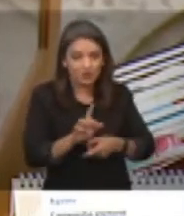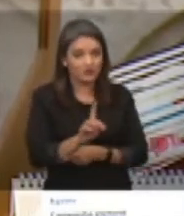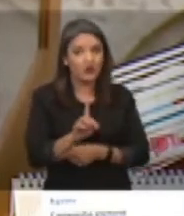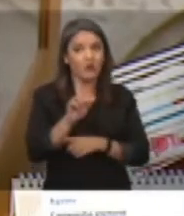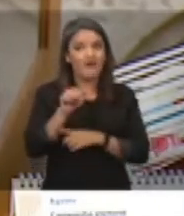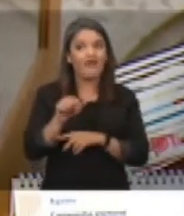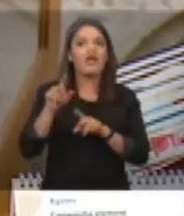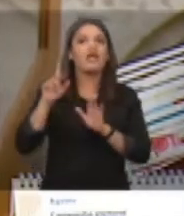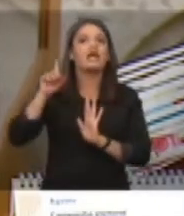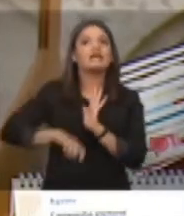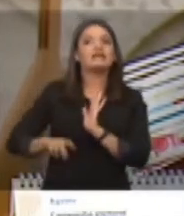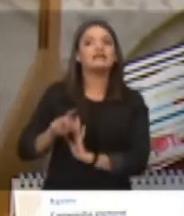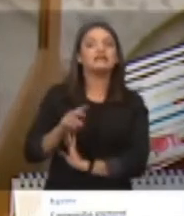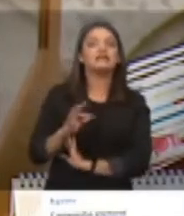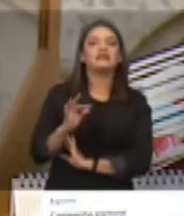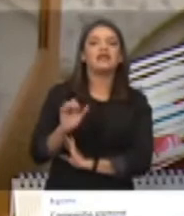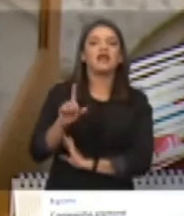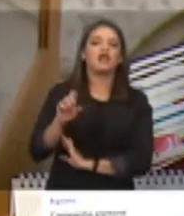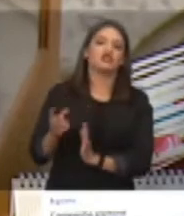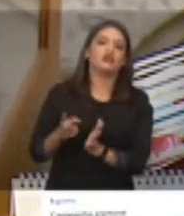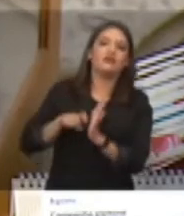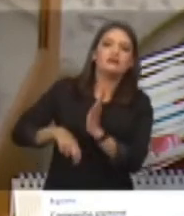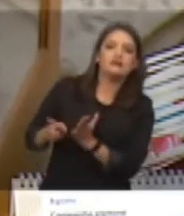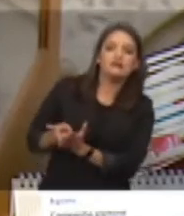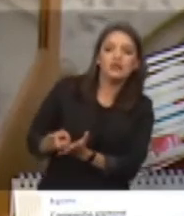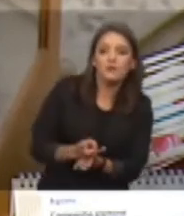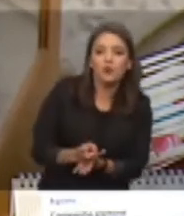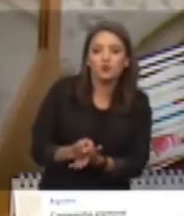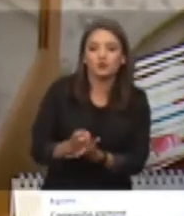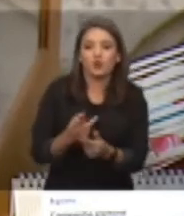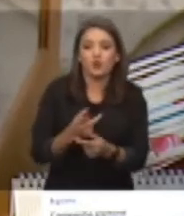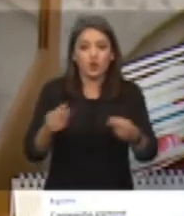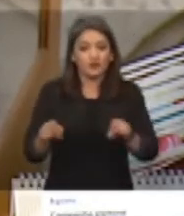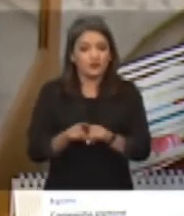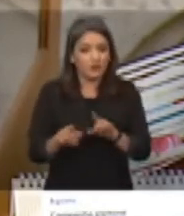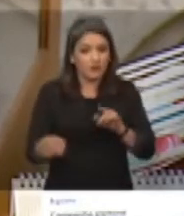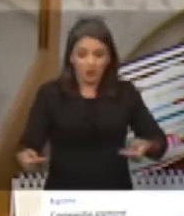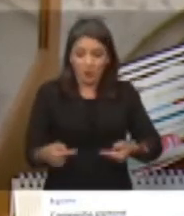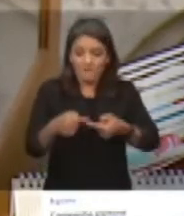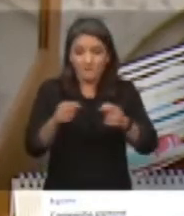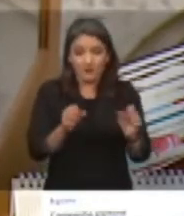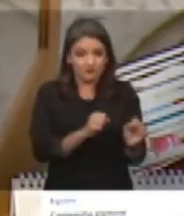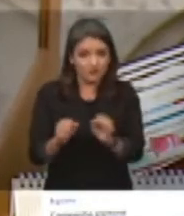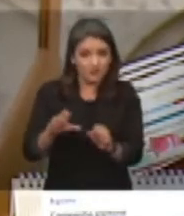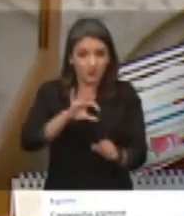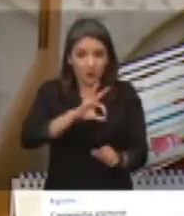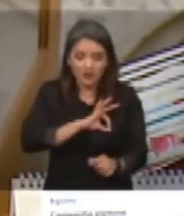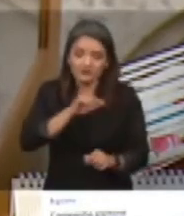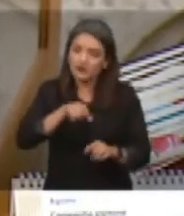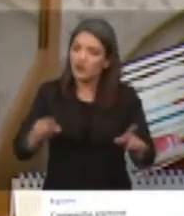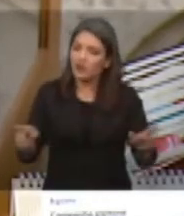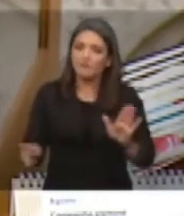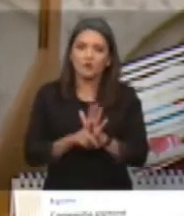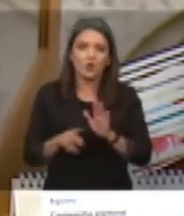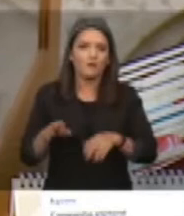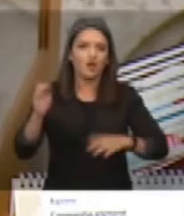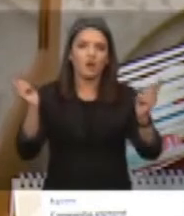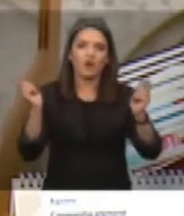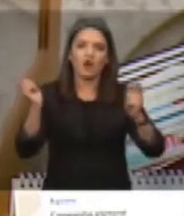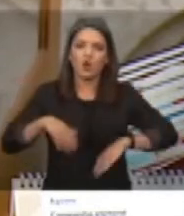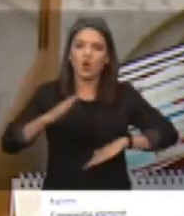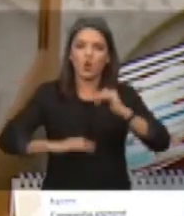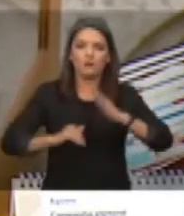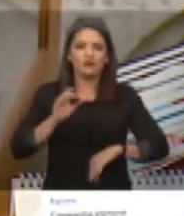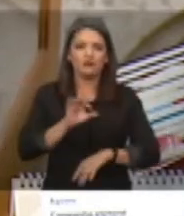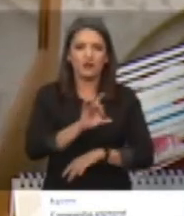e sobre atividade administrativa decorrente do exercício do poder de polícia, matérias próprias à competência